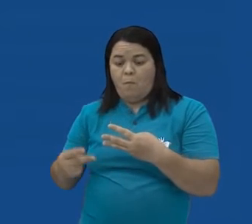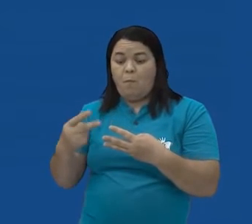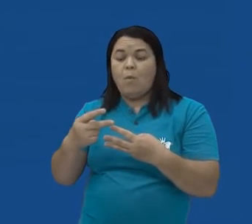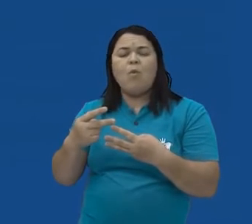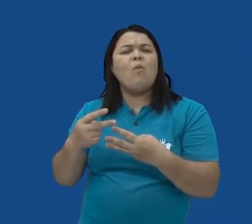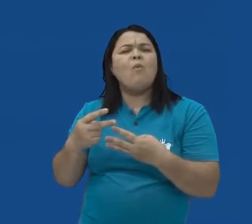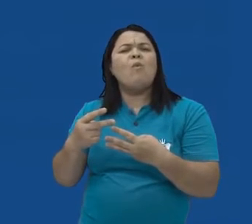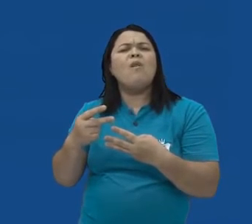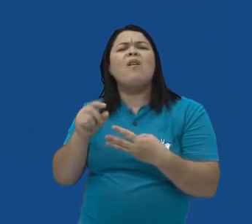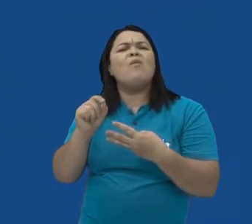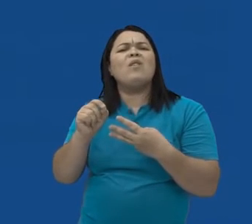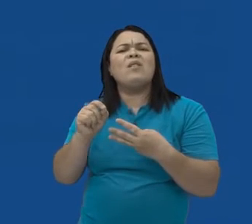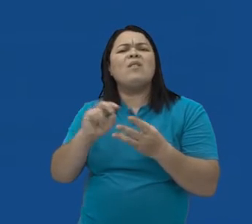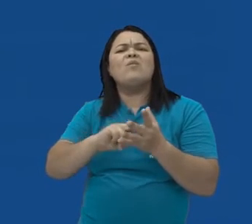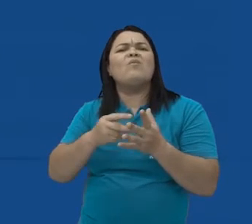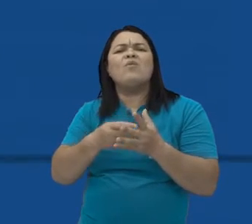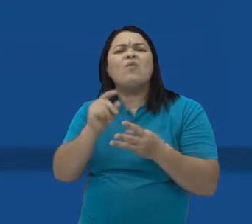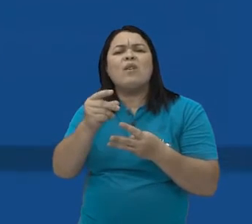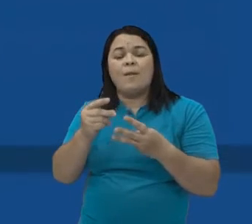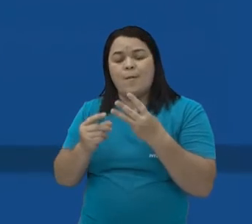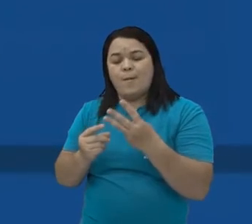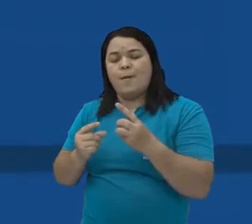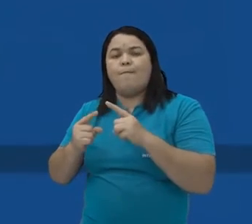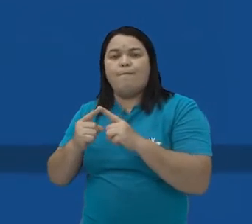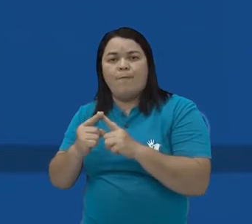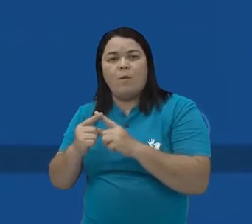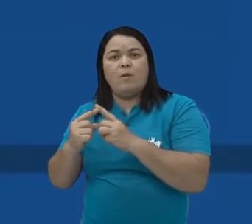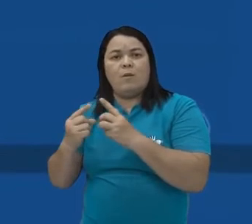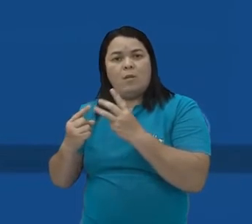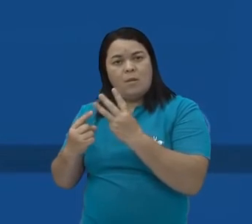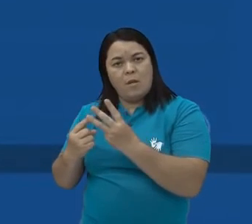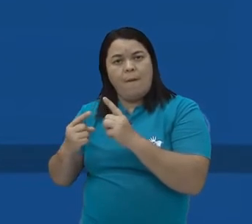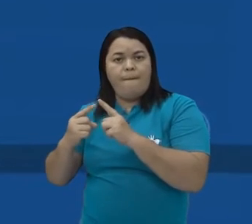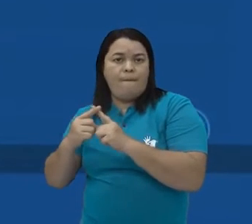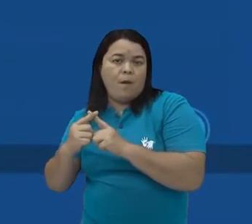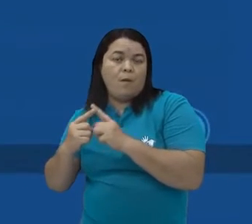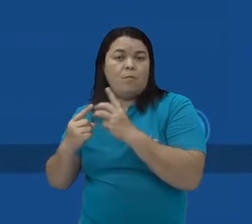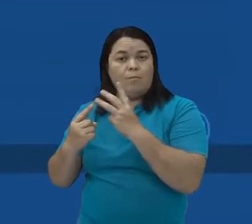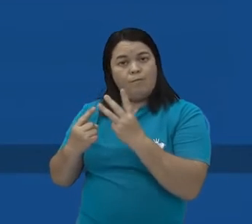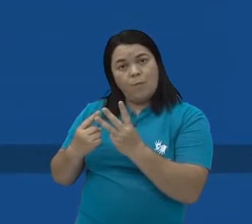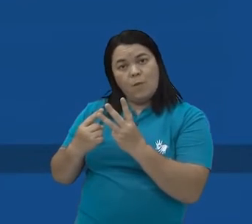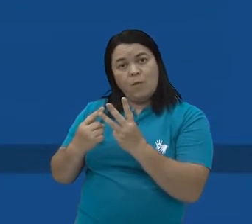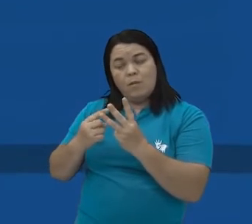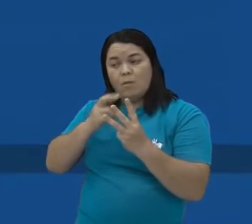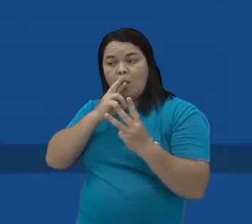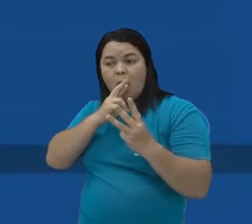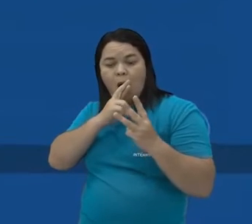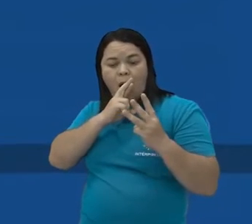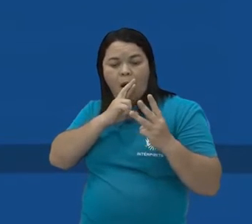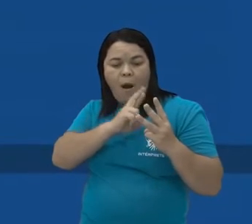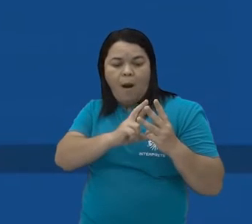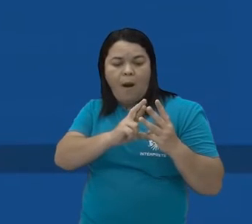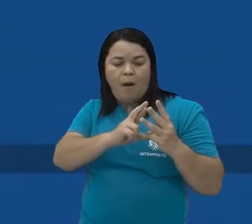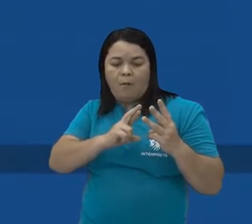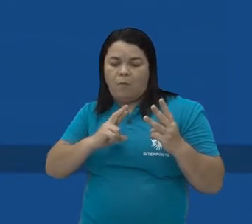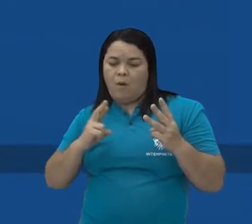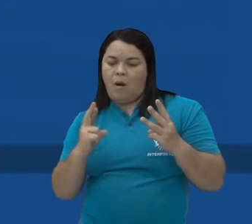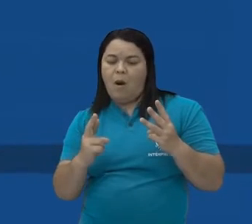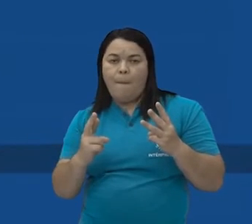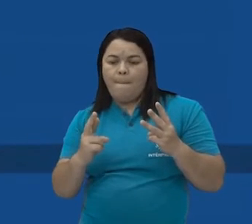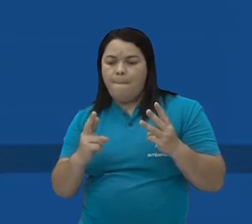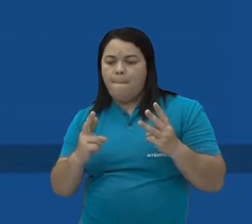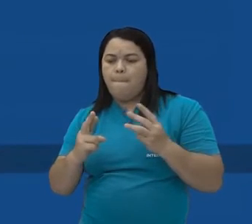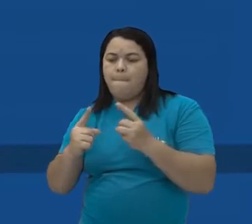você pegar o 3, repeti-lo 3 vezes e resolver a multiplicação entre eles. A